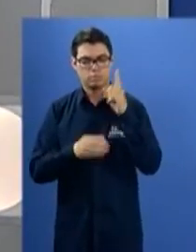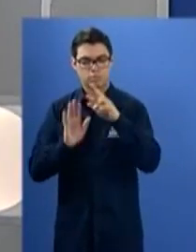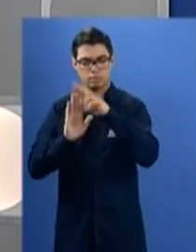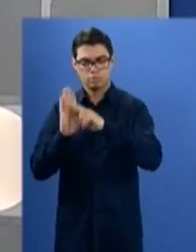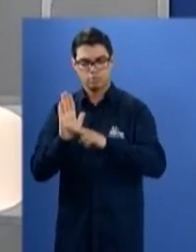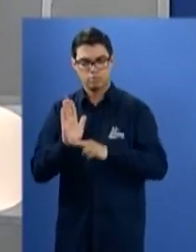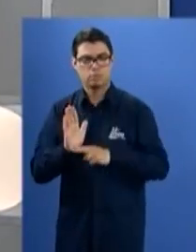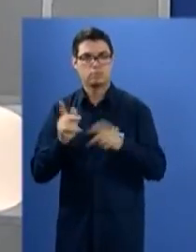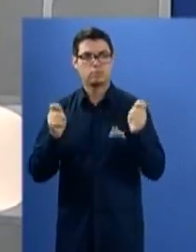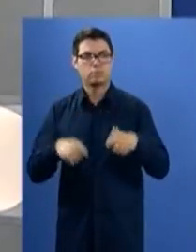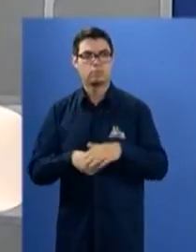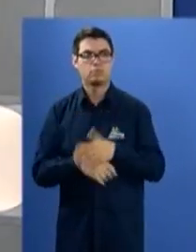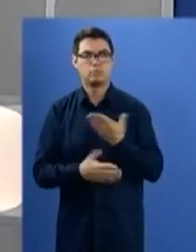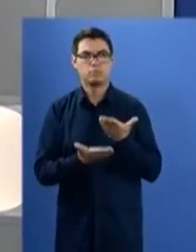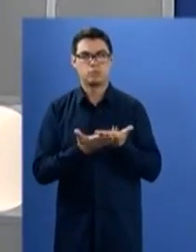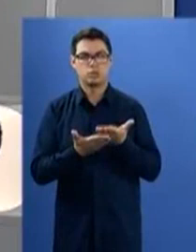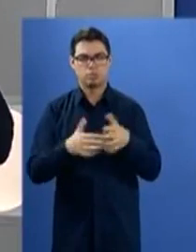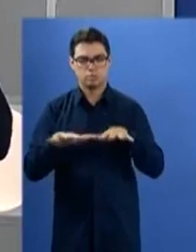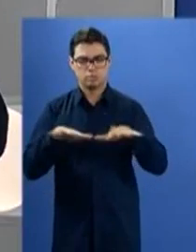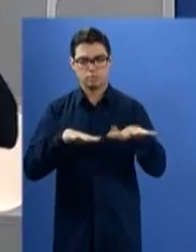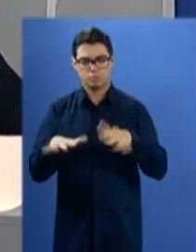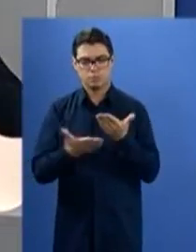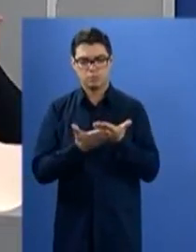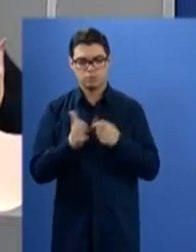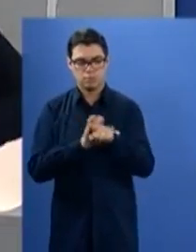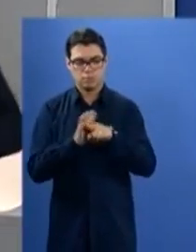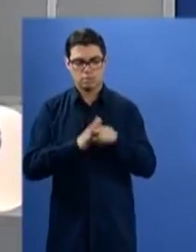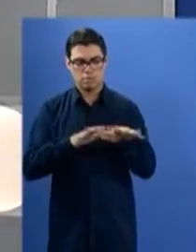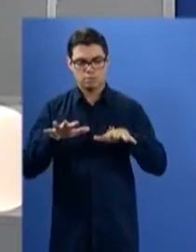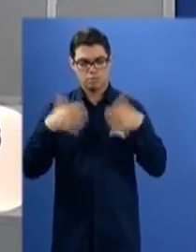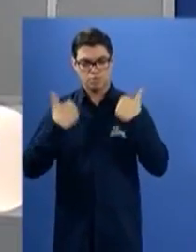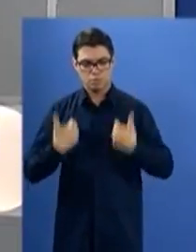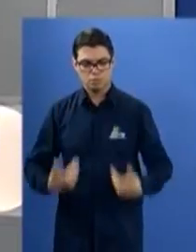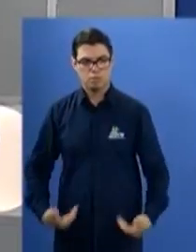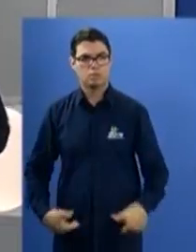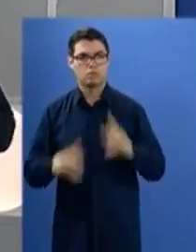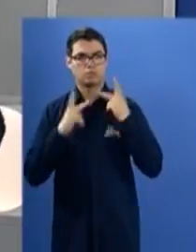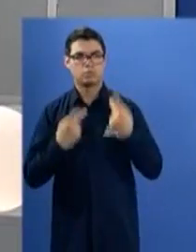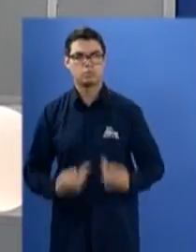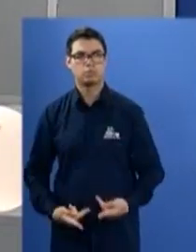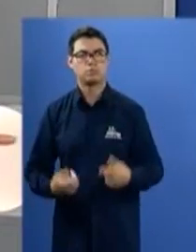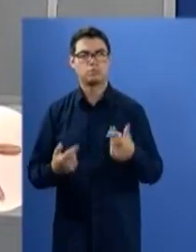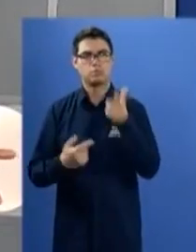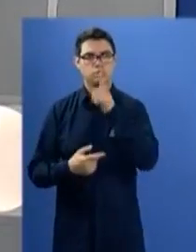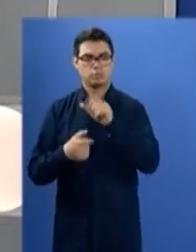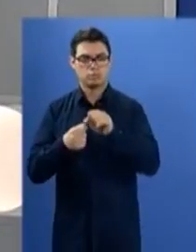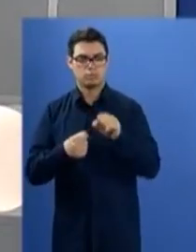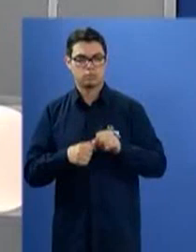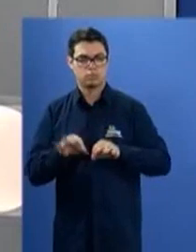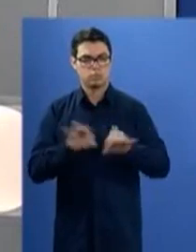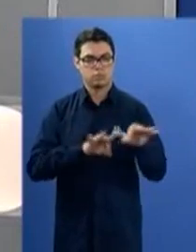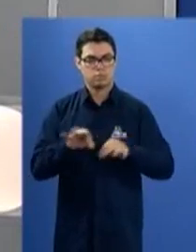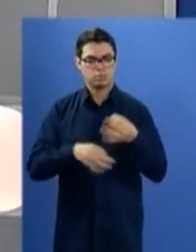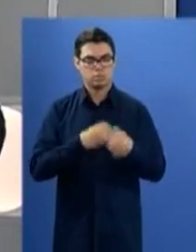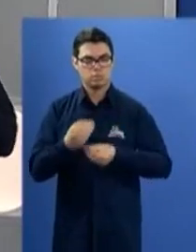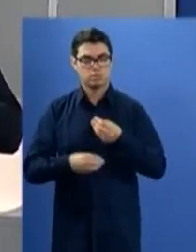padrão. O estudo de movimentos analisa o movimento do corpo humano, ao realizar uma operação com os